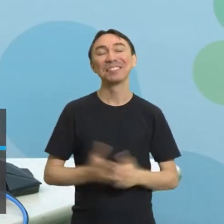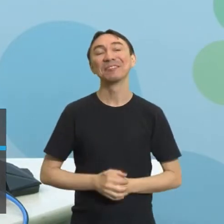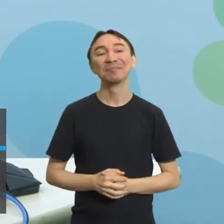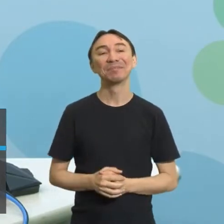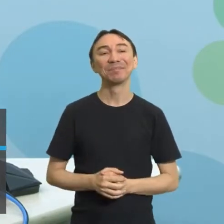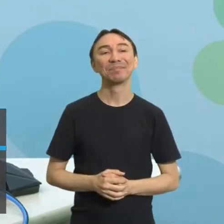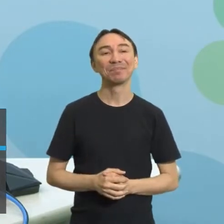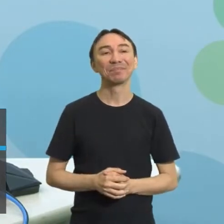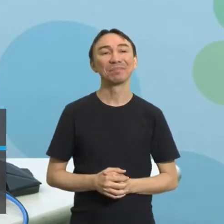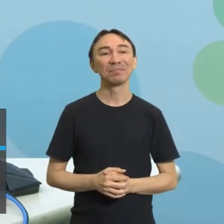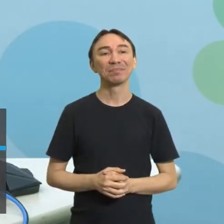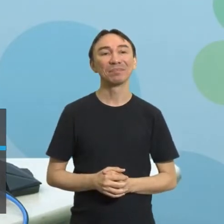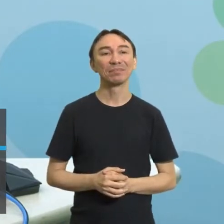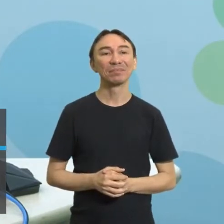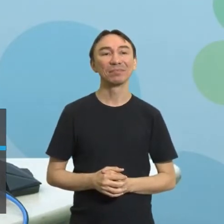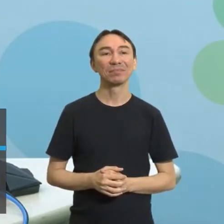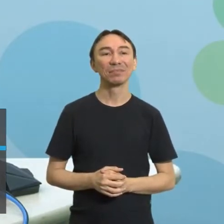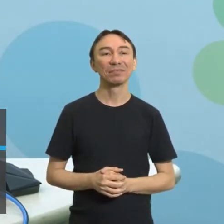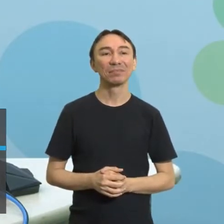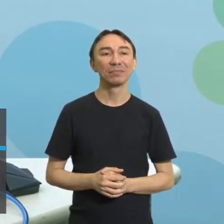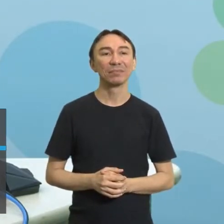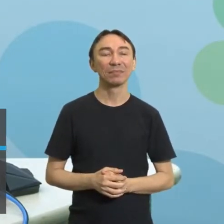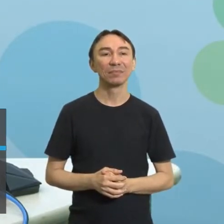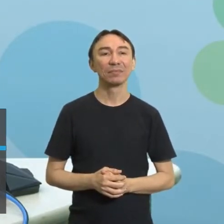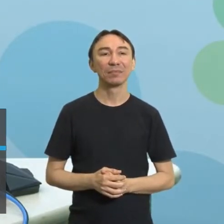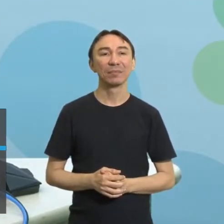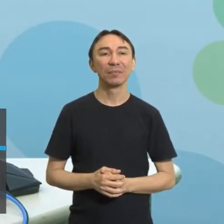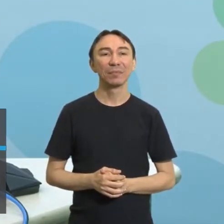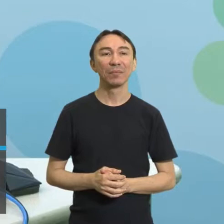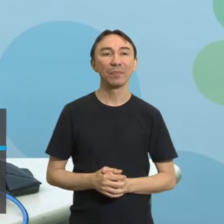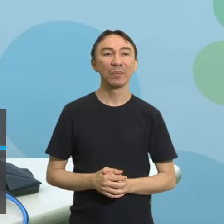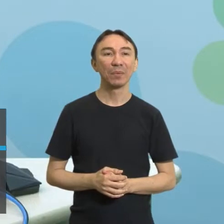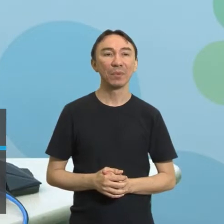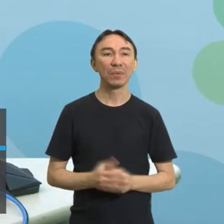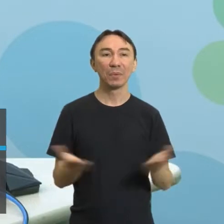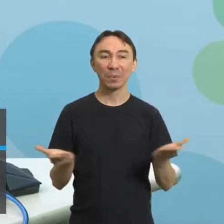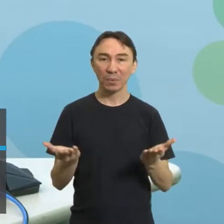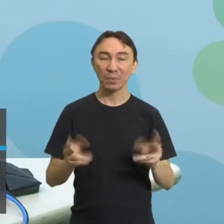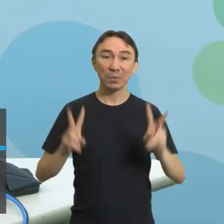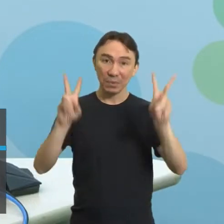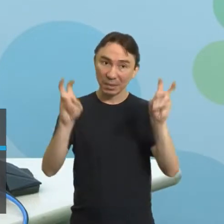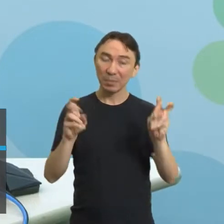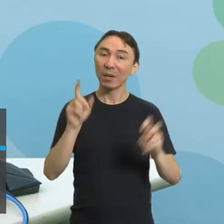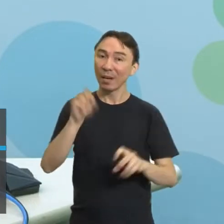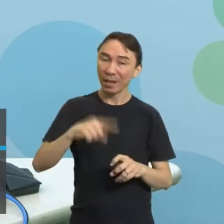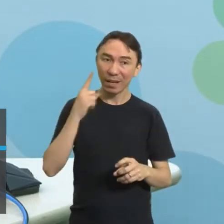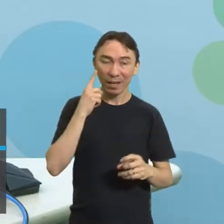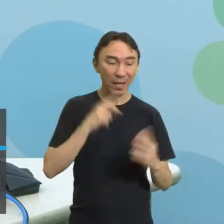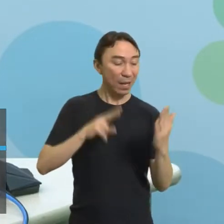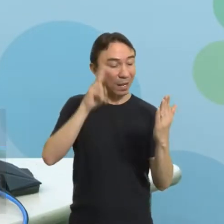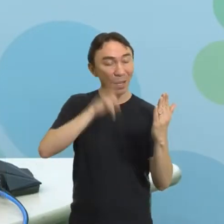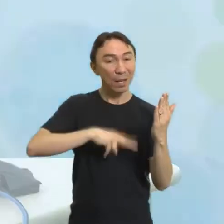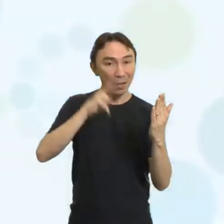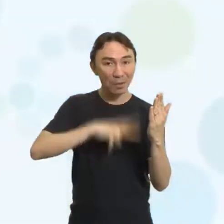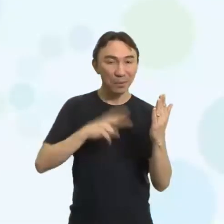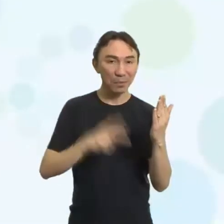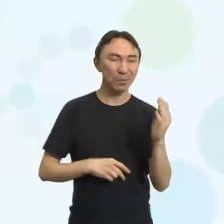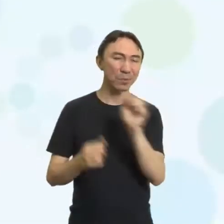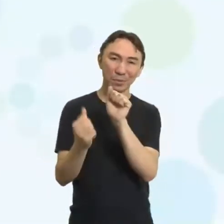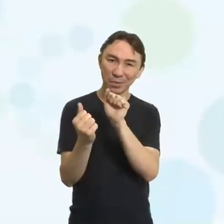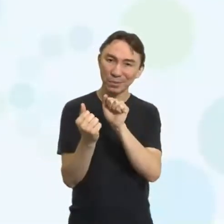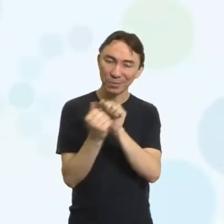o tema da nossa formação hoje será leitura compartilhada, tá? E,